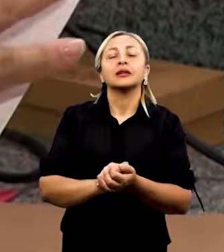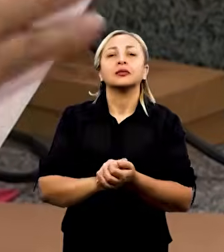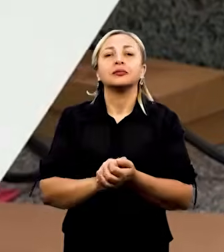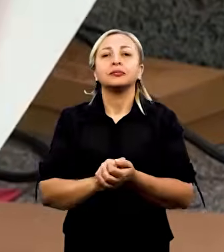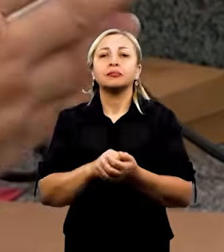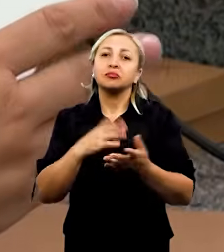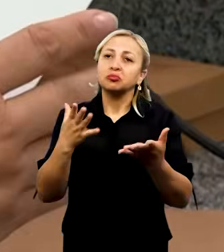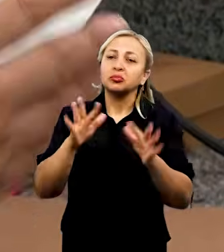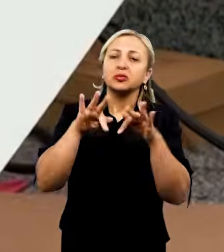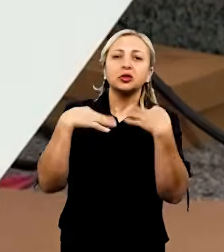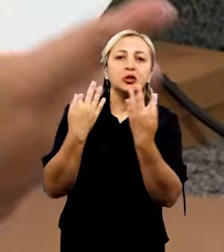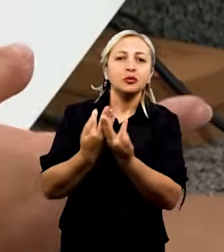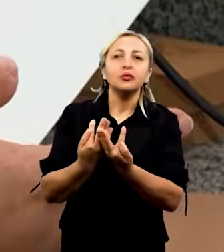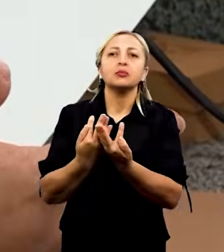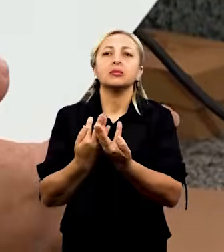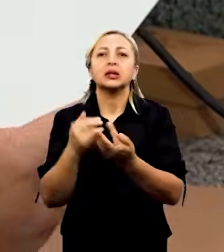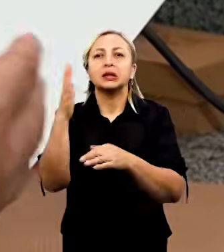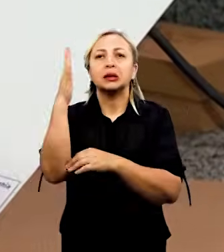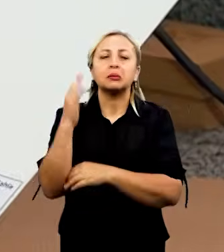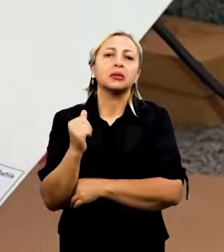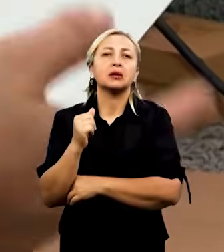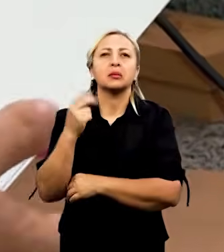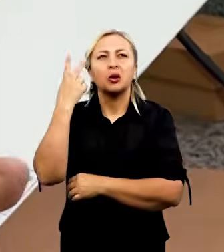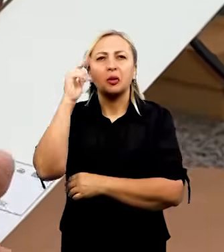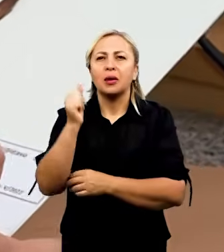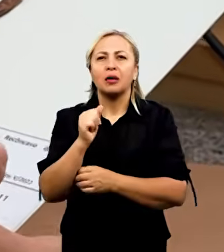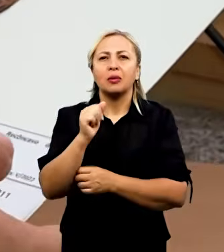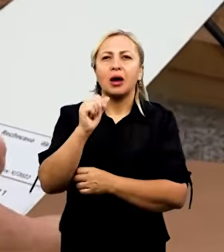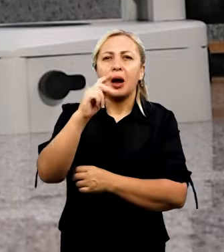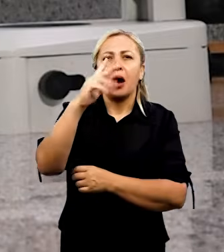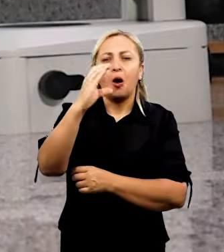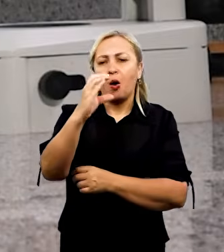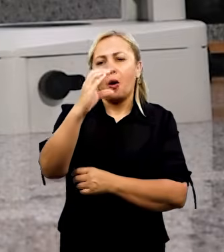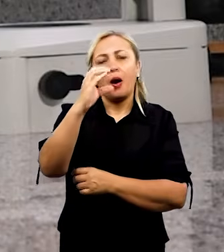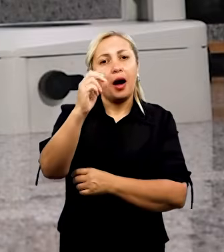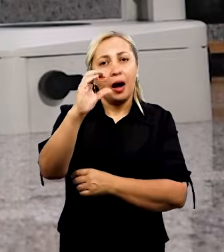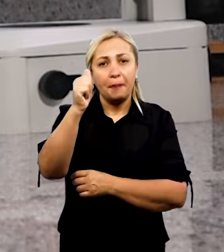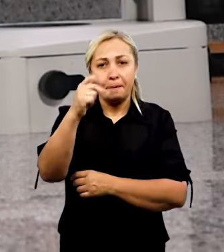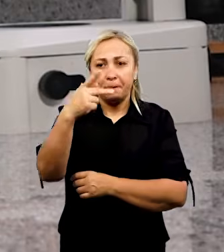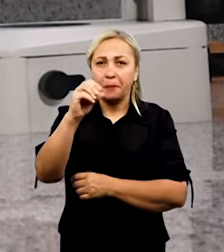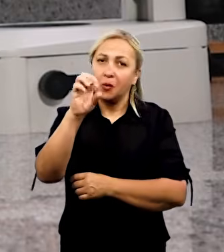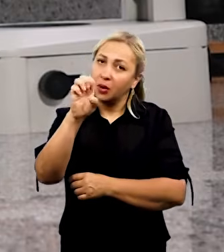da família comumente chamada de Trapoeraba. Em